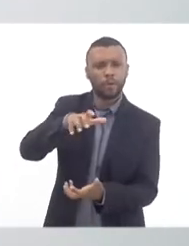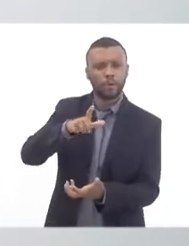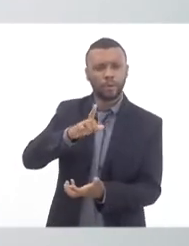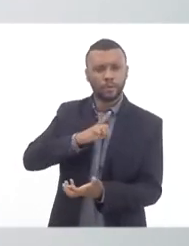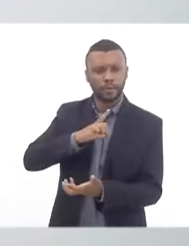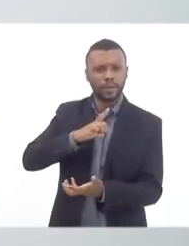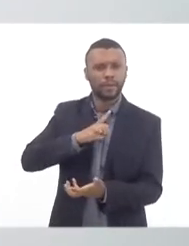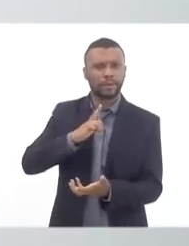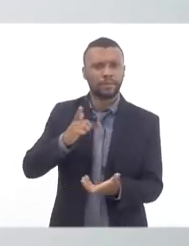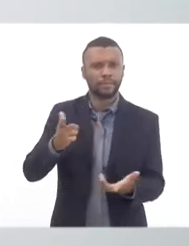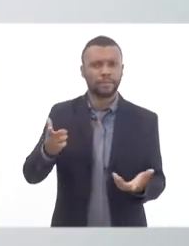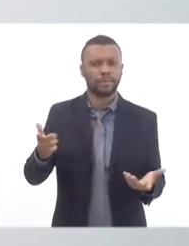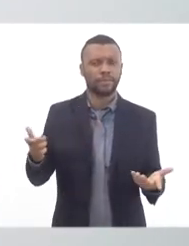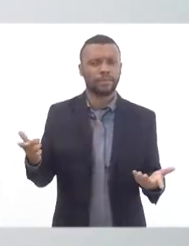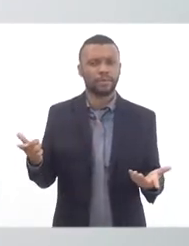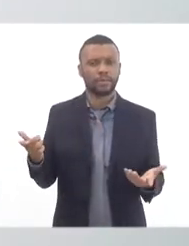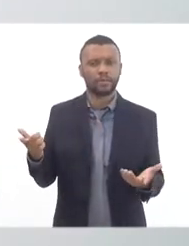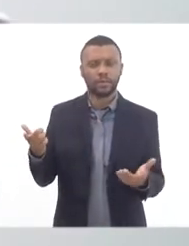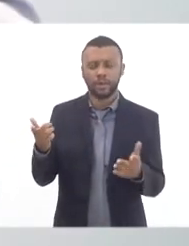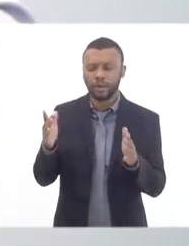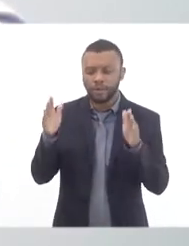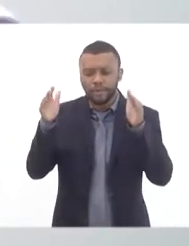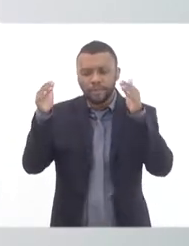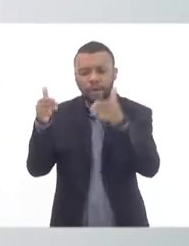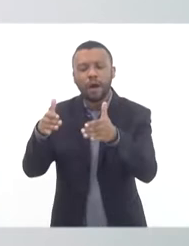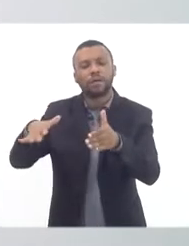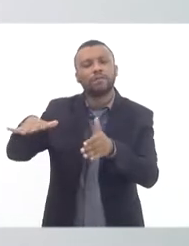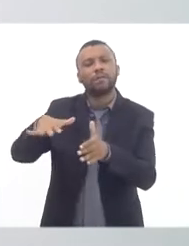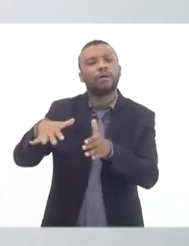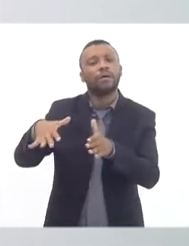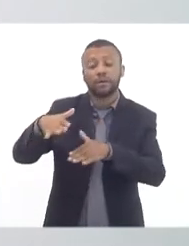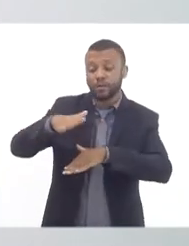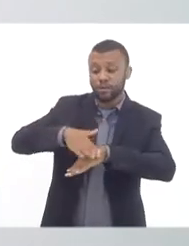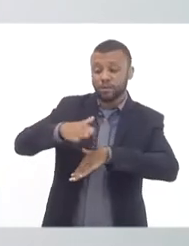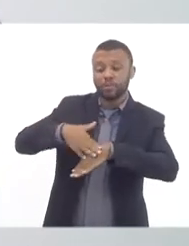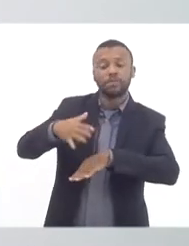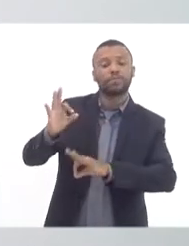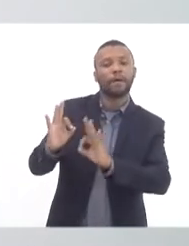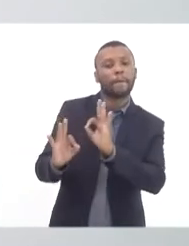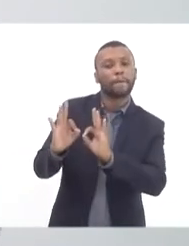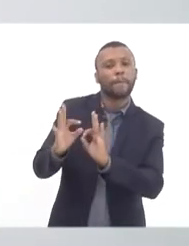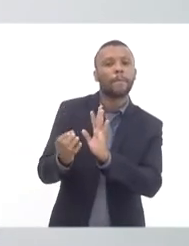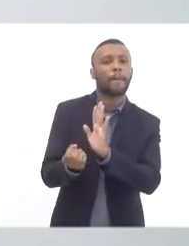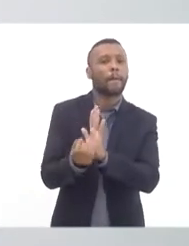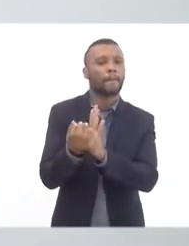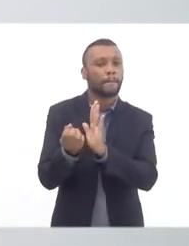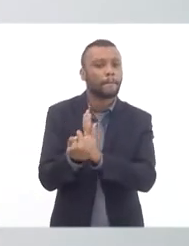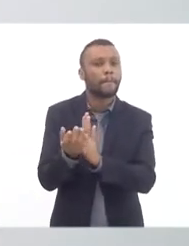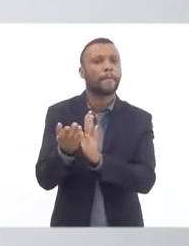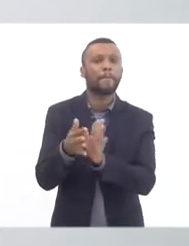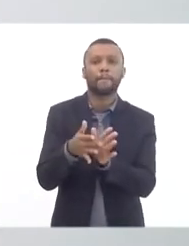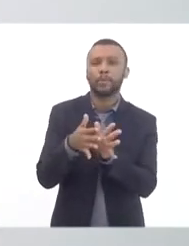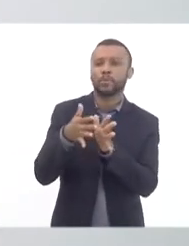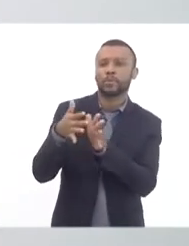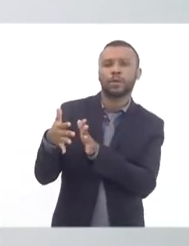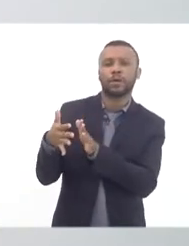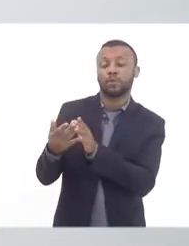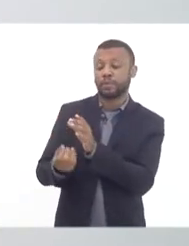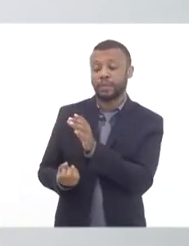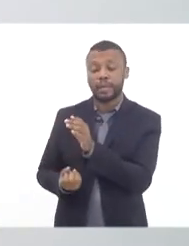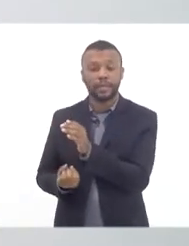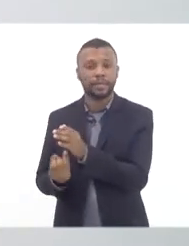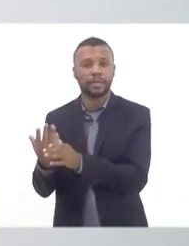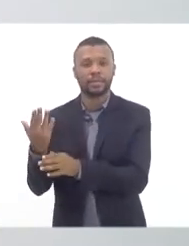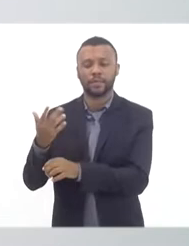na produção, no fazer, na criação da nossa cultura.